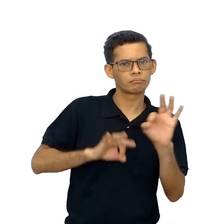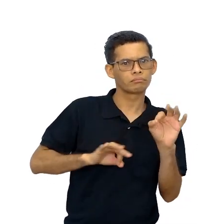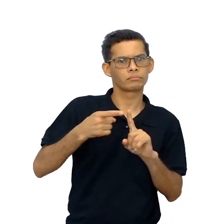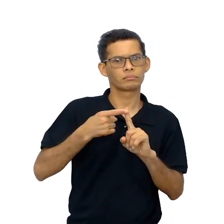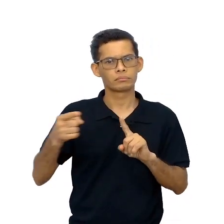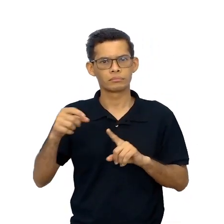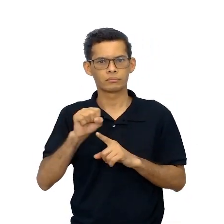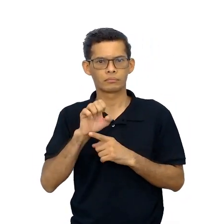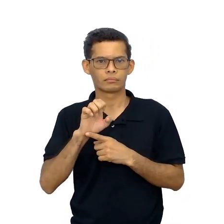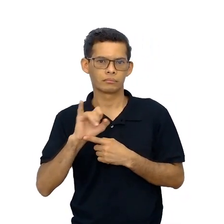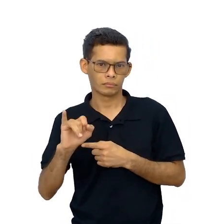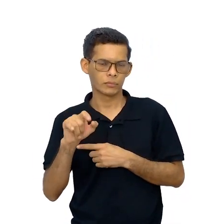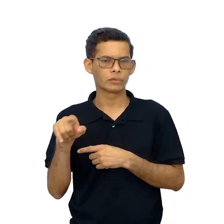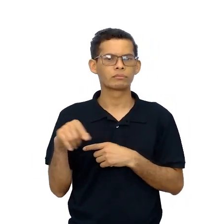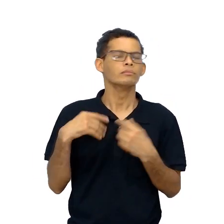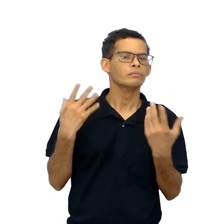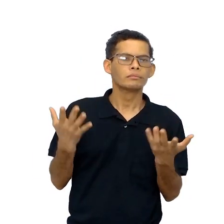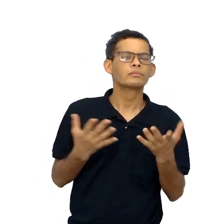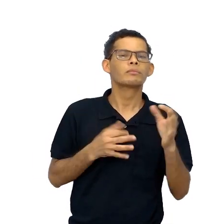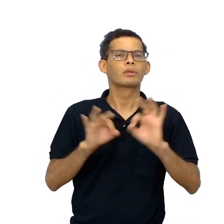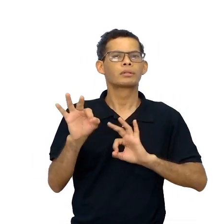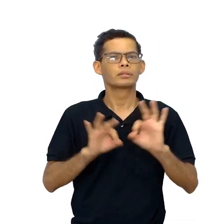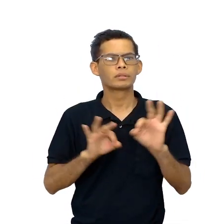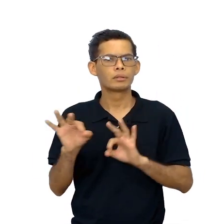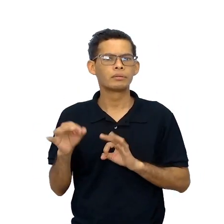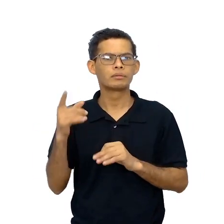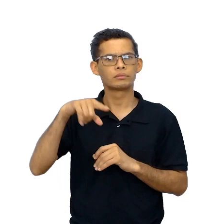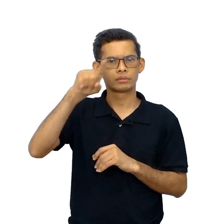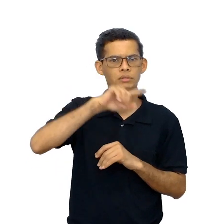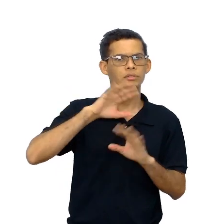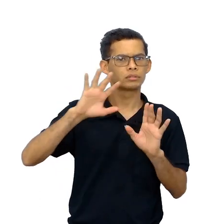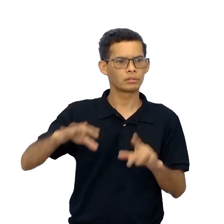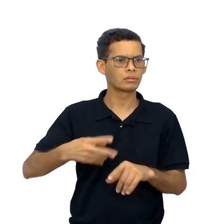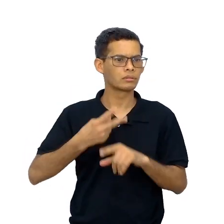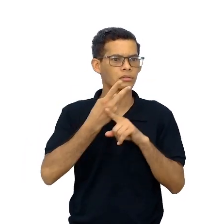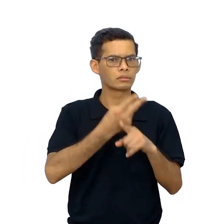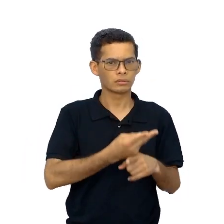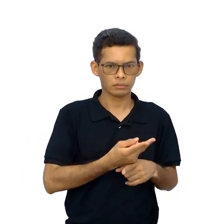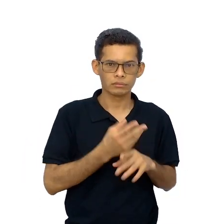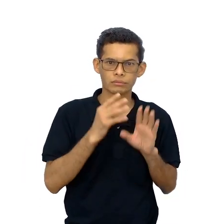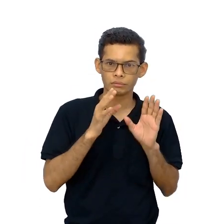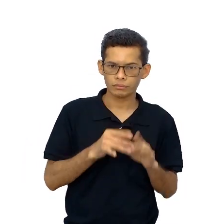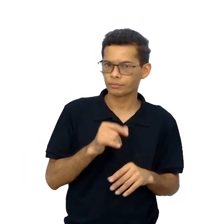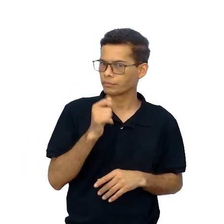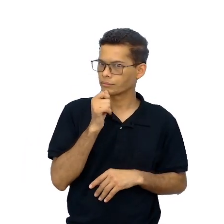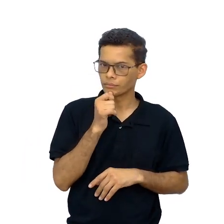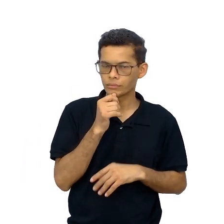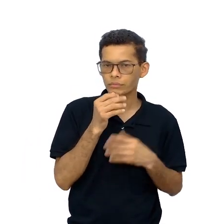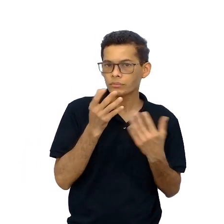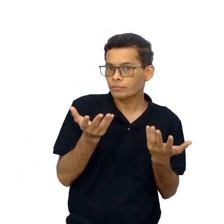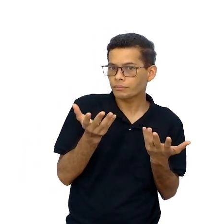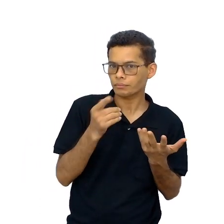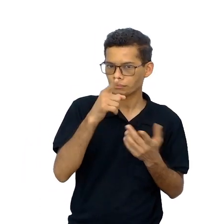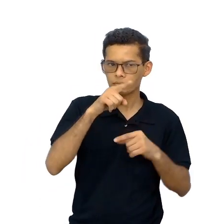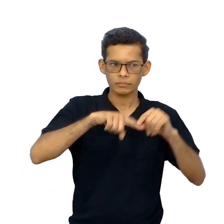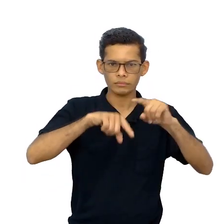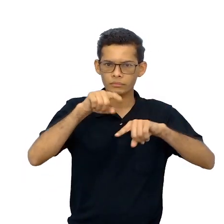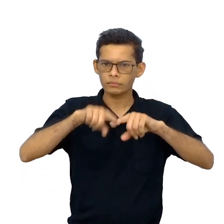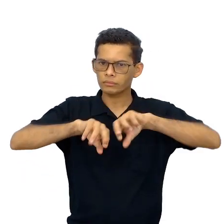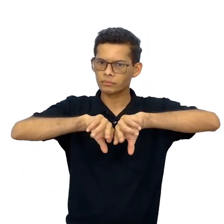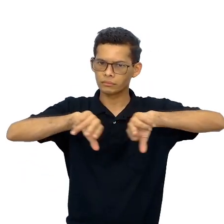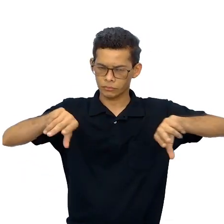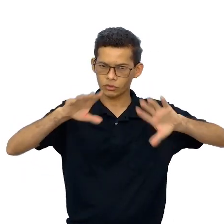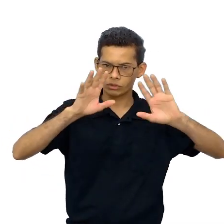esse planejamento, que vocês já tenham buscado alguns dados, já tenham ido atrás de alguns recursos, tá certo?